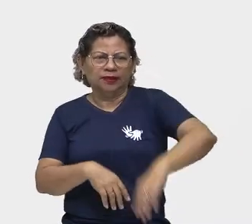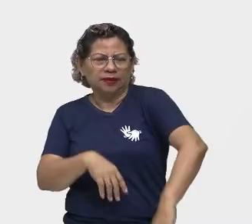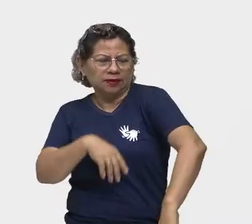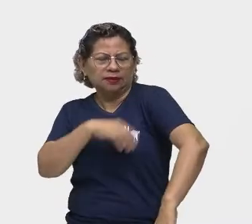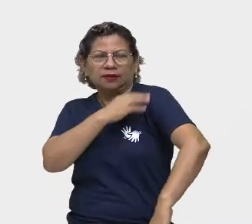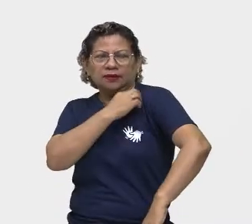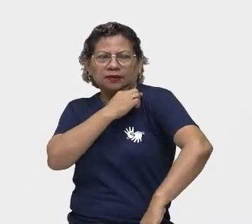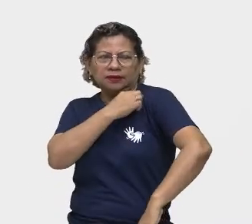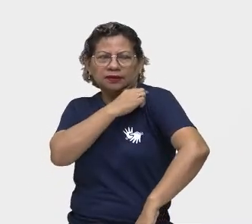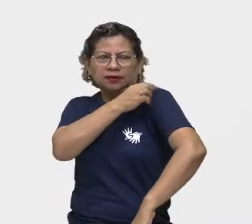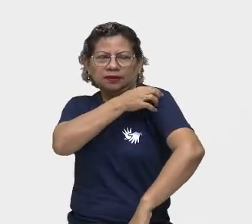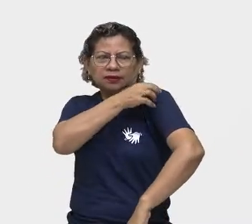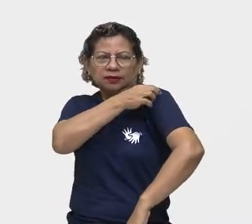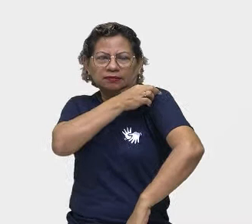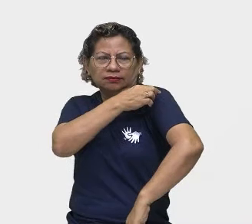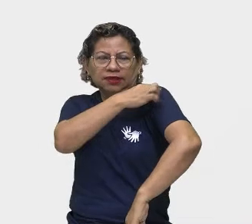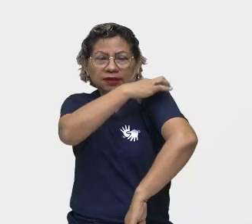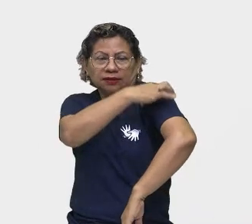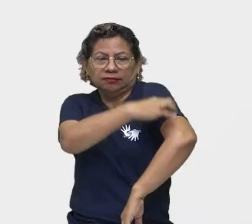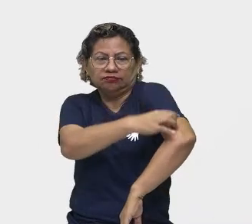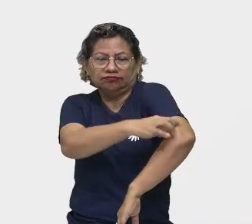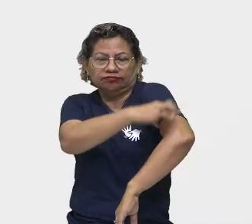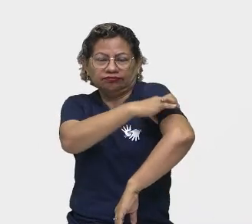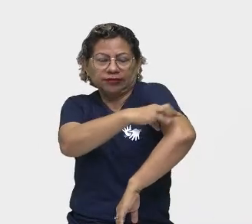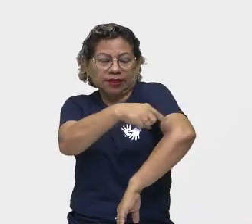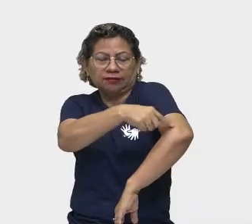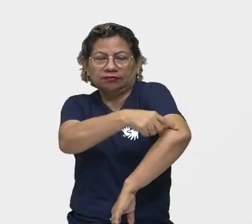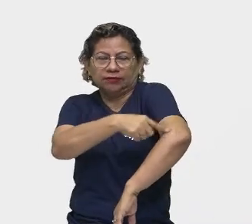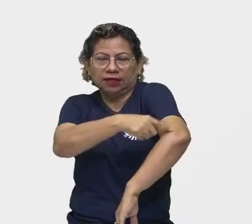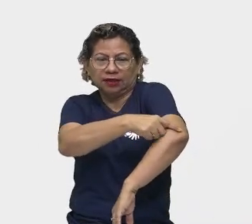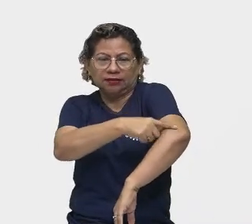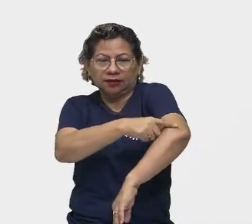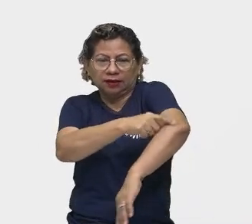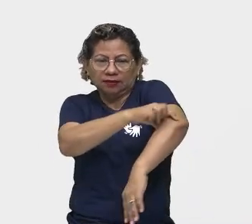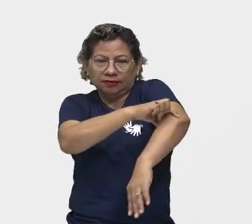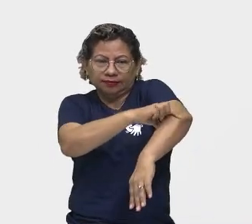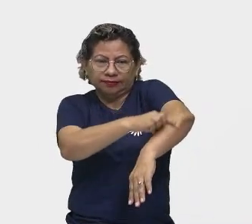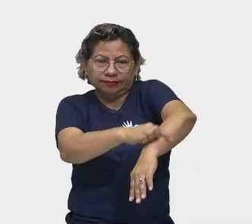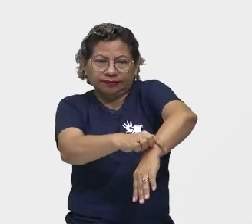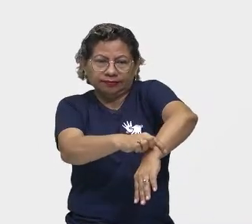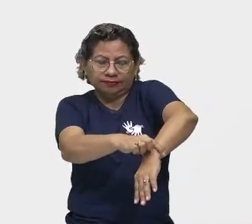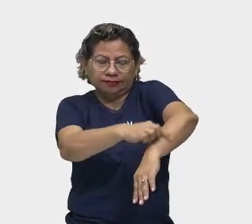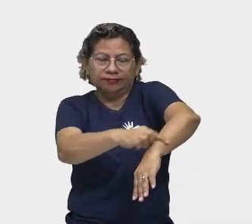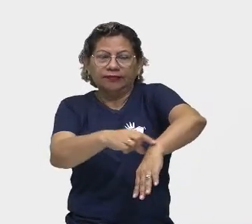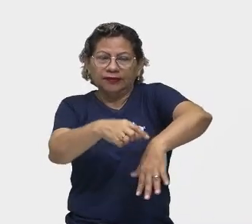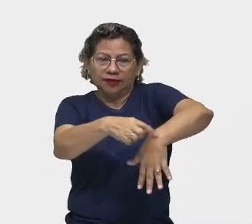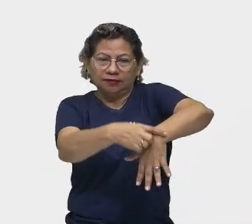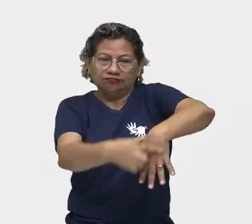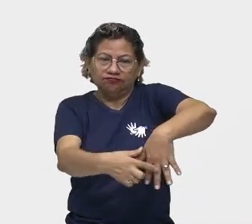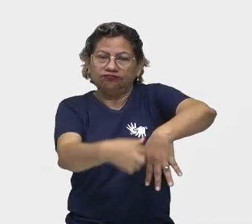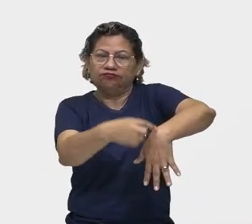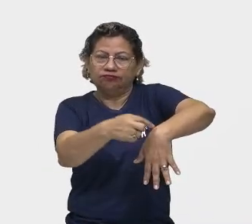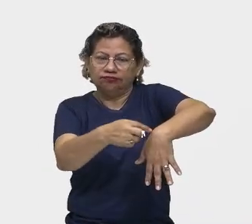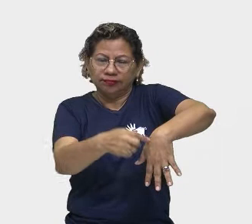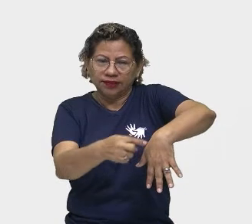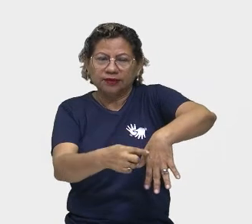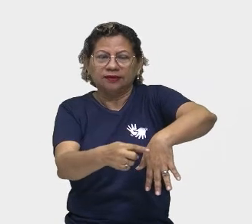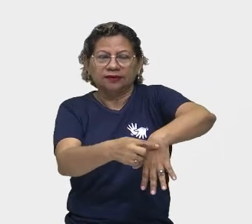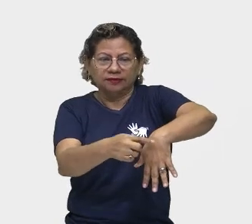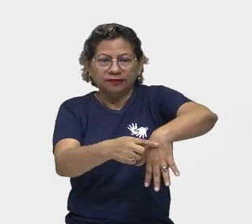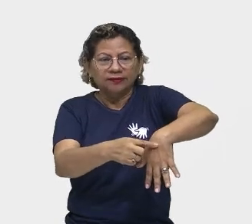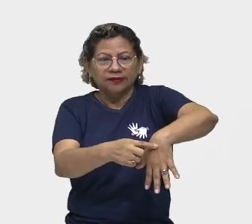rádio Iúna observa em que eles estão ligados pela cintura escapular que é justamente a